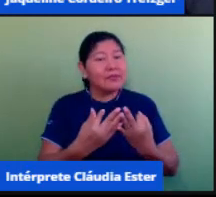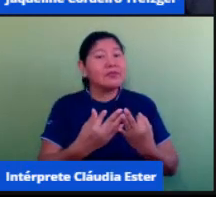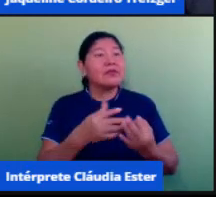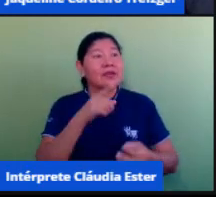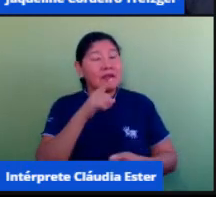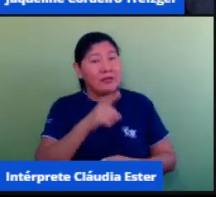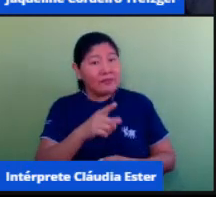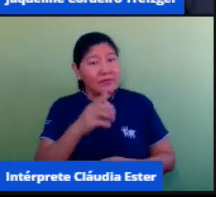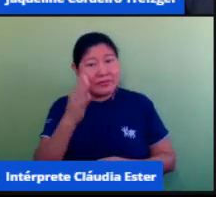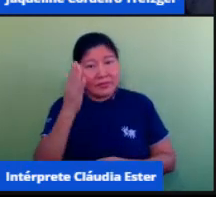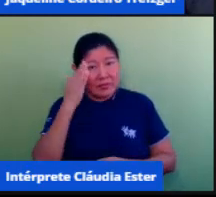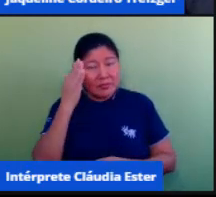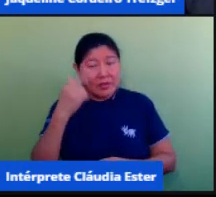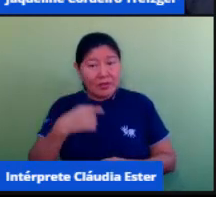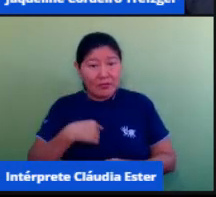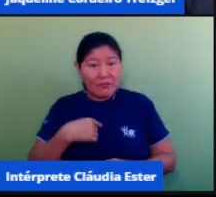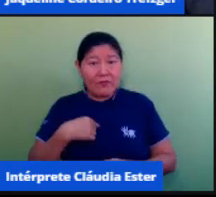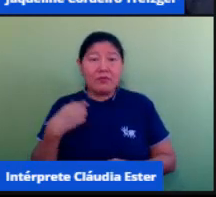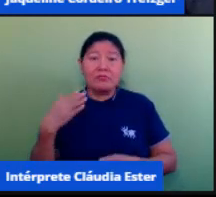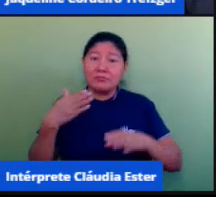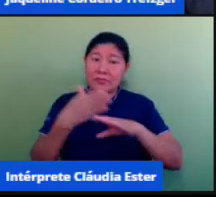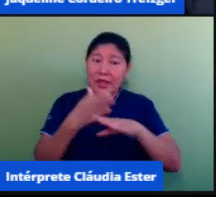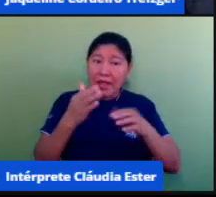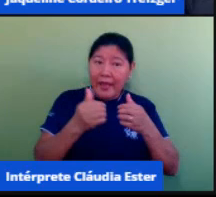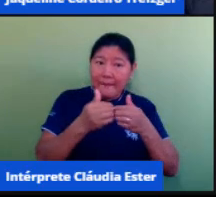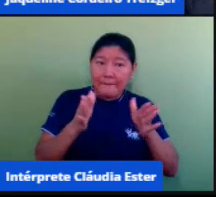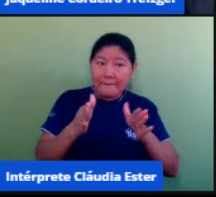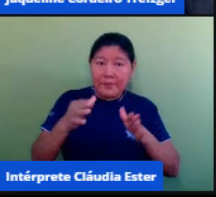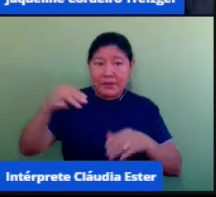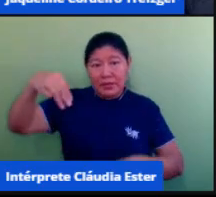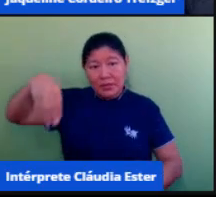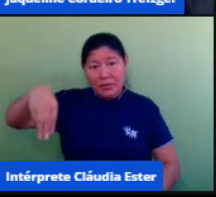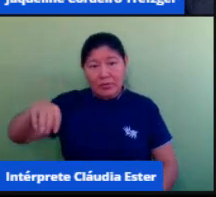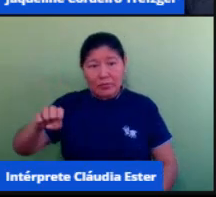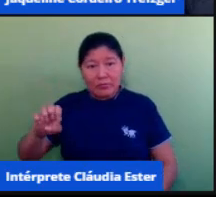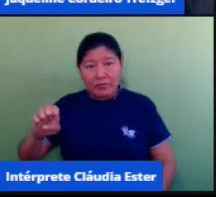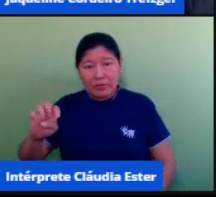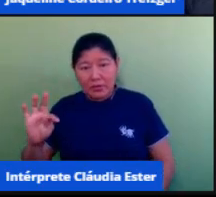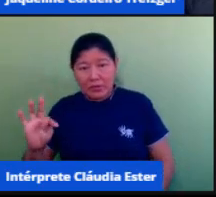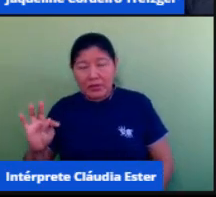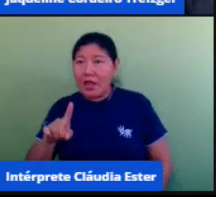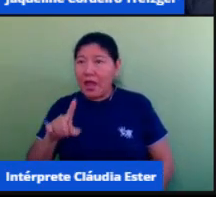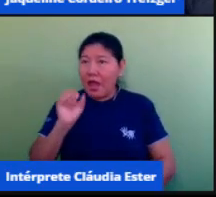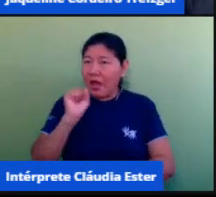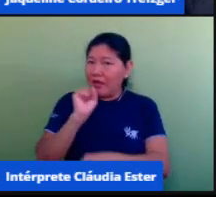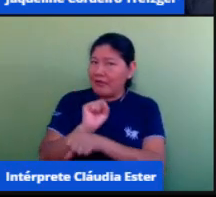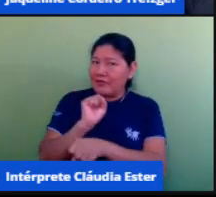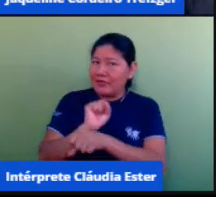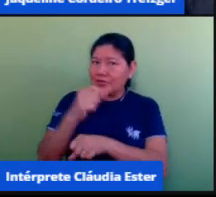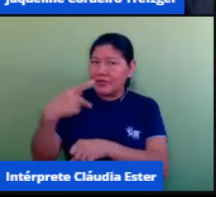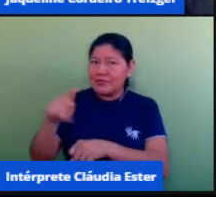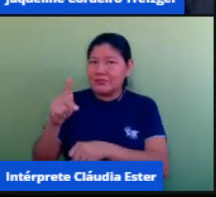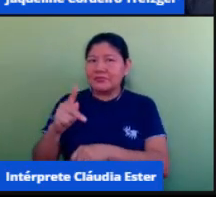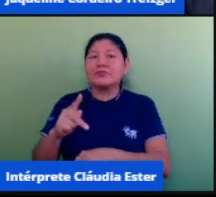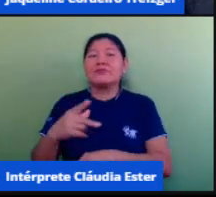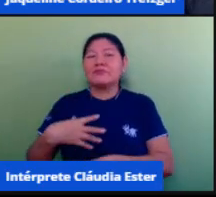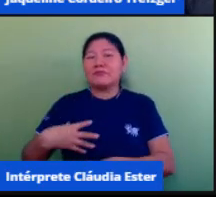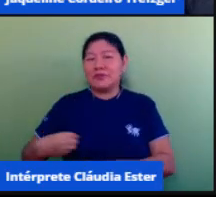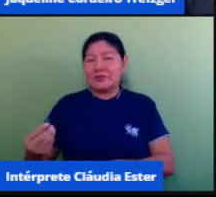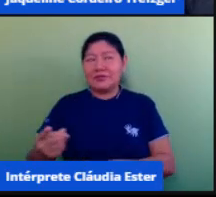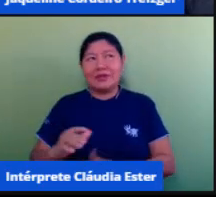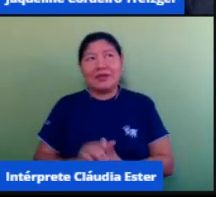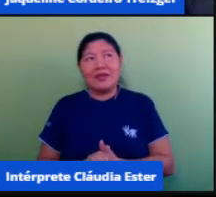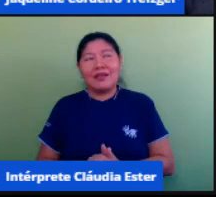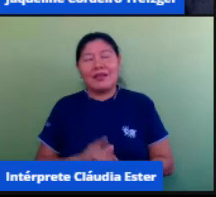para o teu aluno, peça para o teu filho participar. Estou esperando ele para que o aprendizado se dê. E no